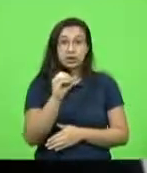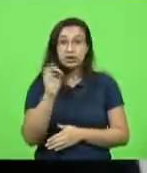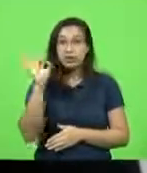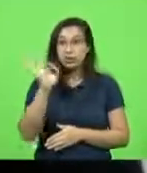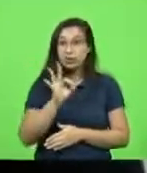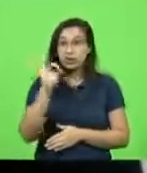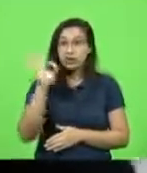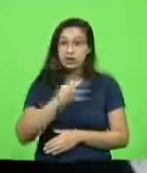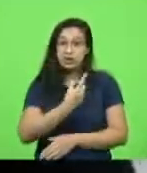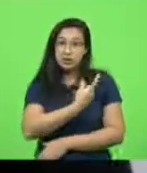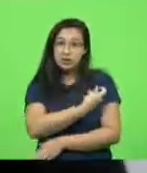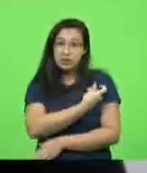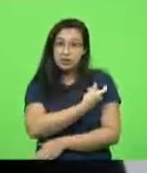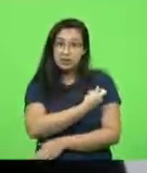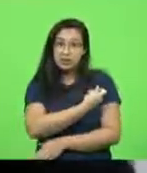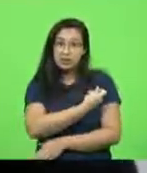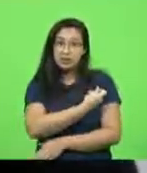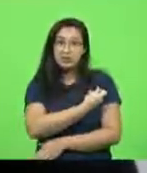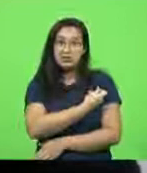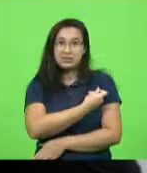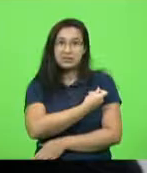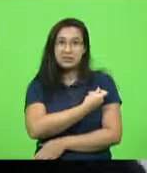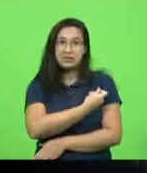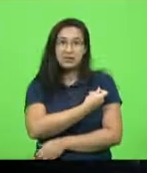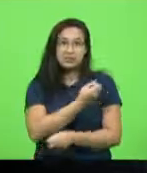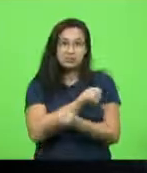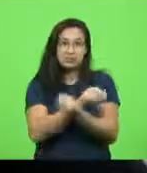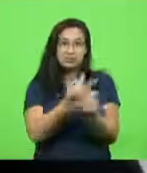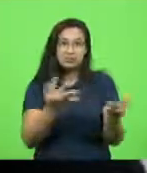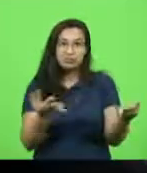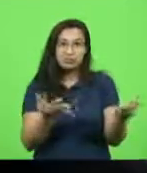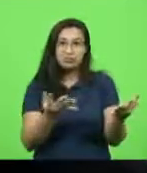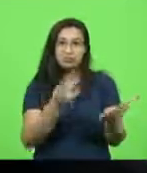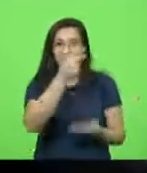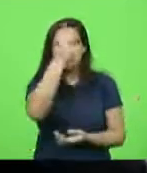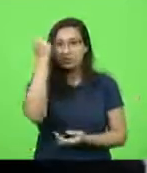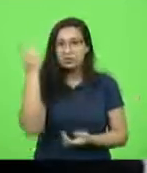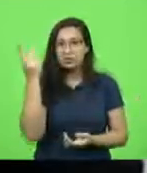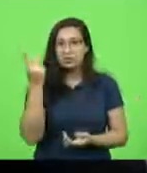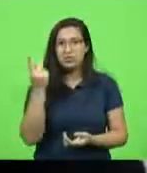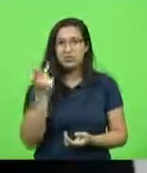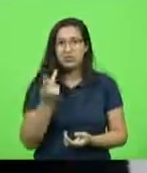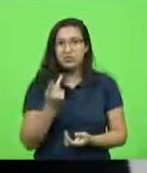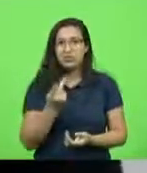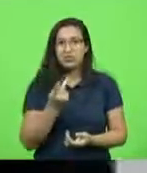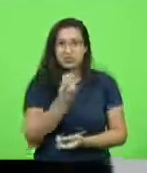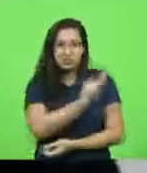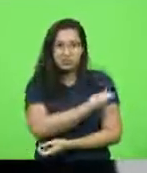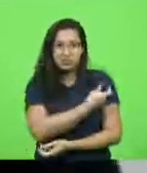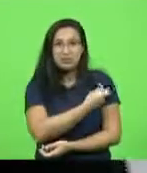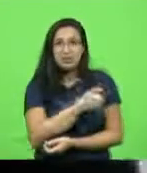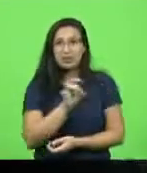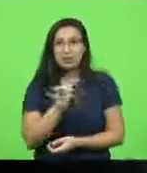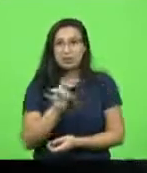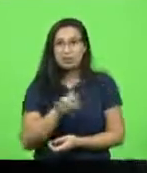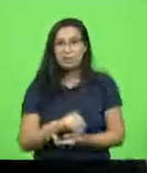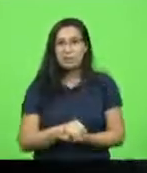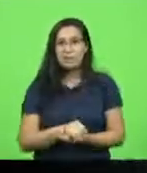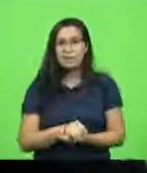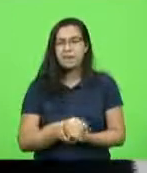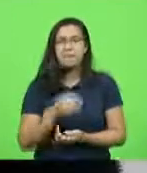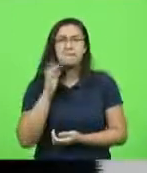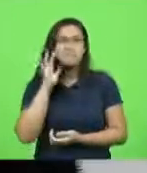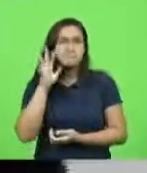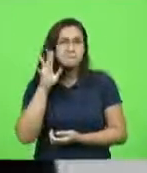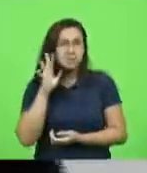doses que vieram tinham sido distribuídos vacinado das doses reservadas a segunda dose Mas vamos supor que